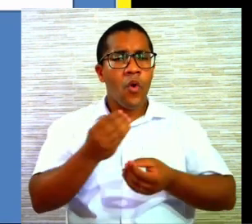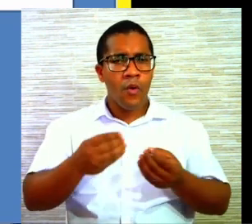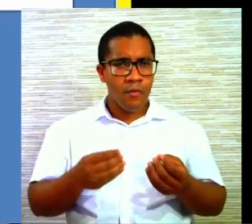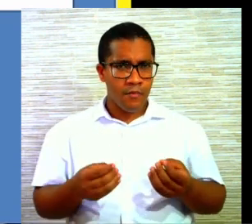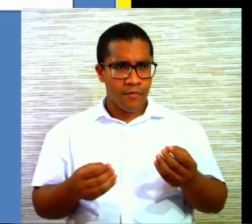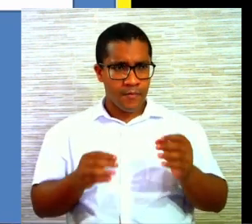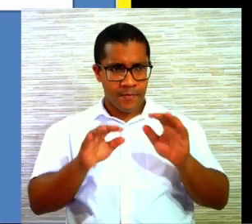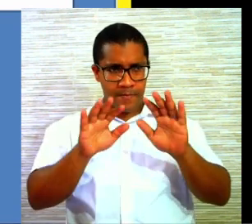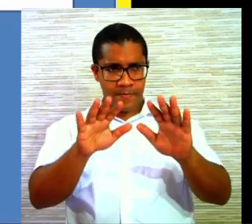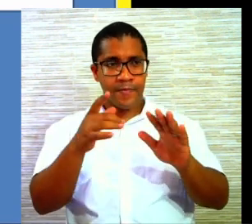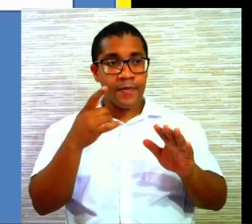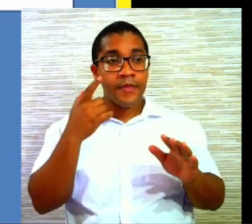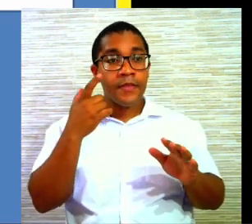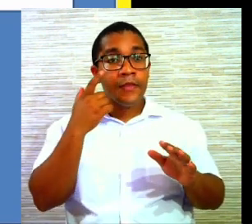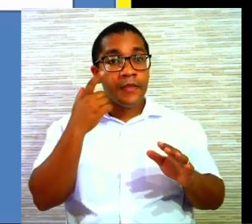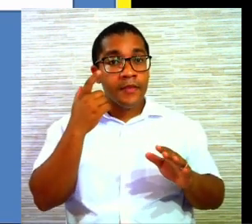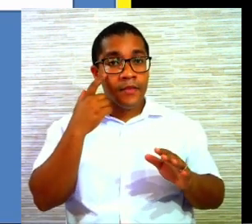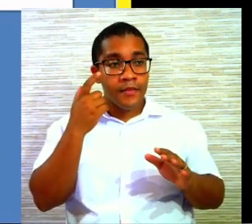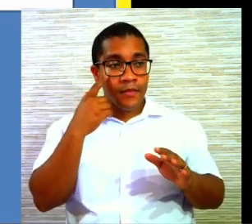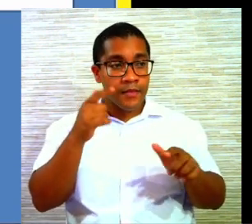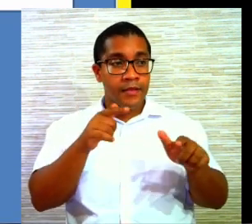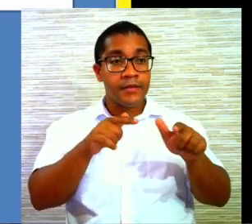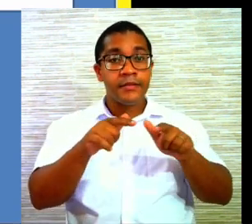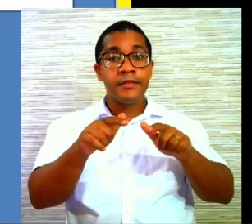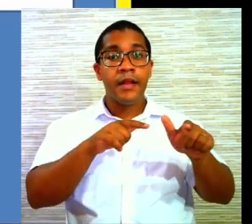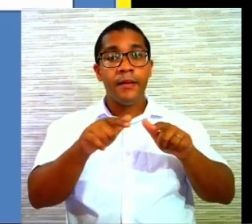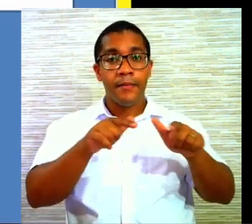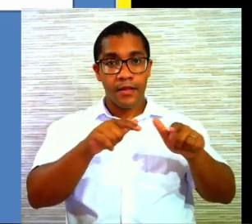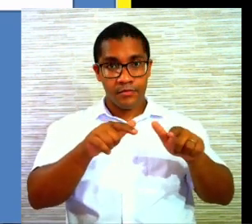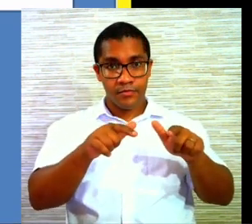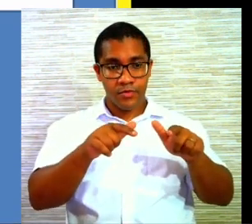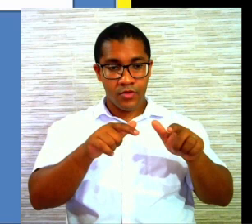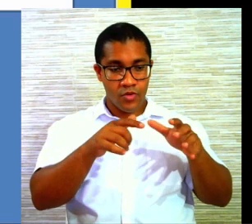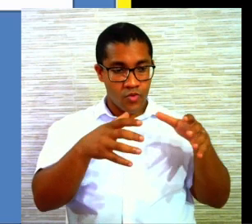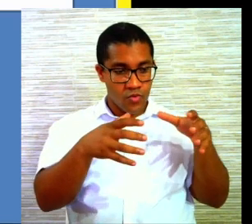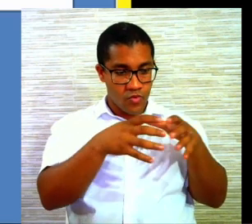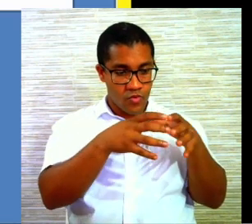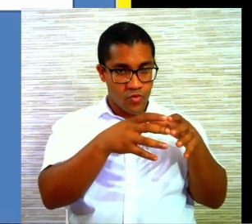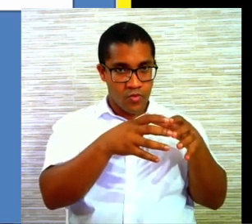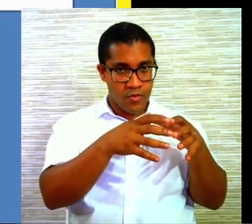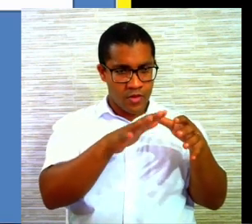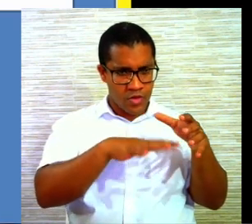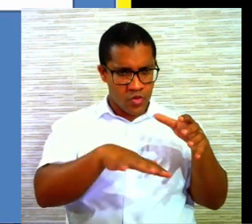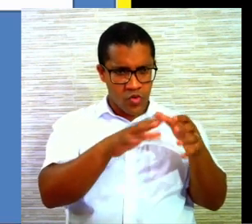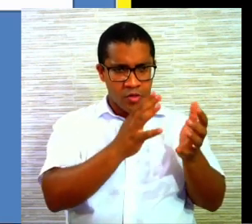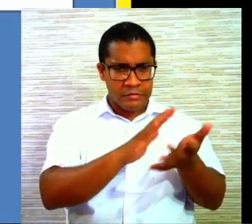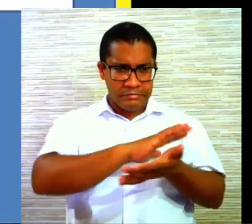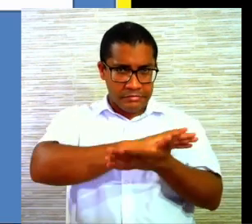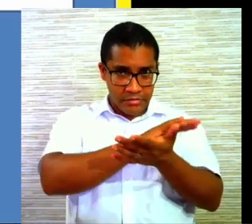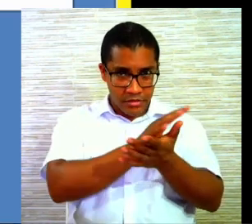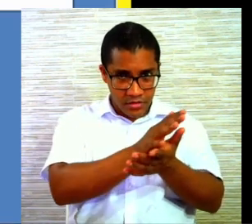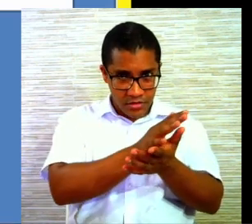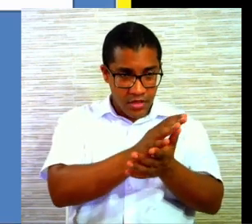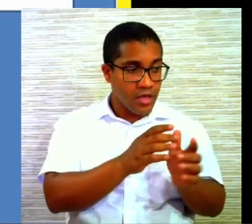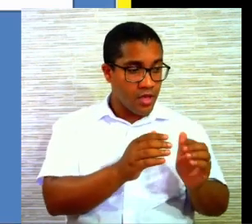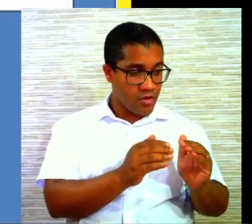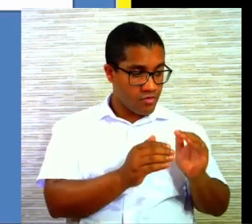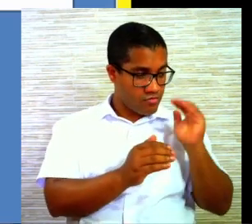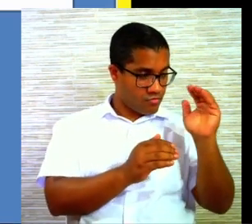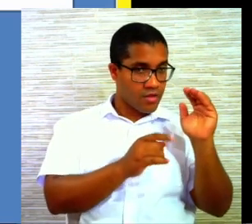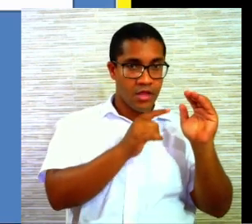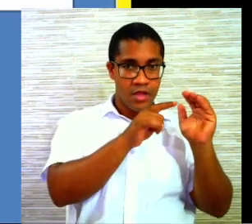escravidão na antiguidade? Exploração da força de trabalho. Uma classe que se explora, se beneficiando